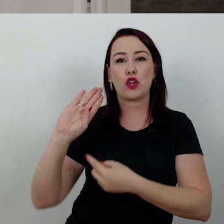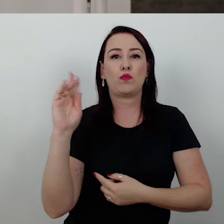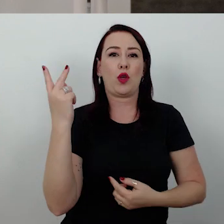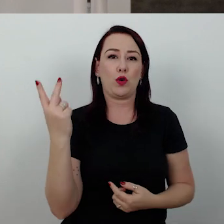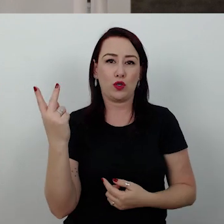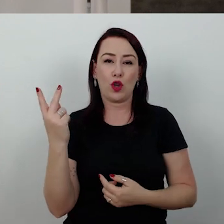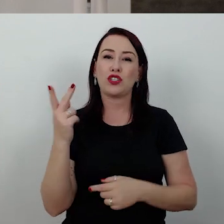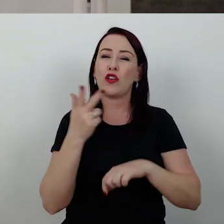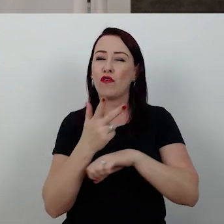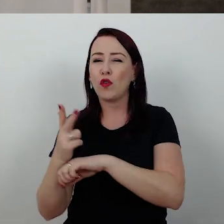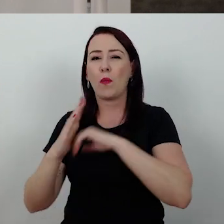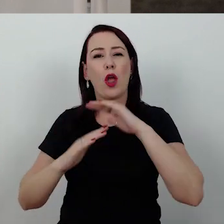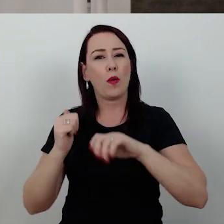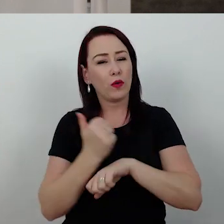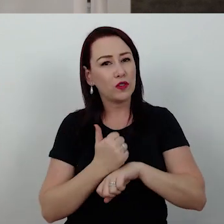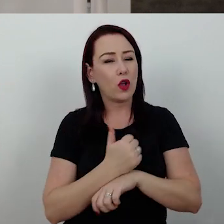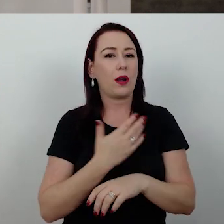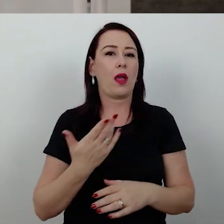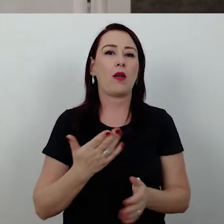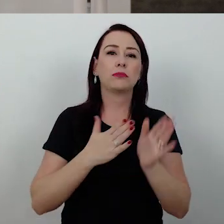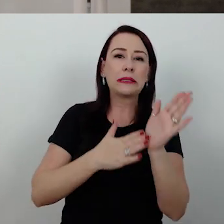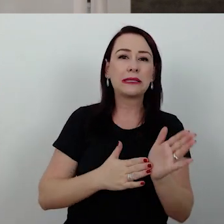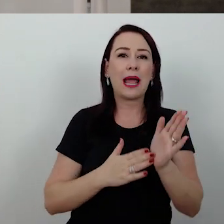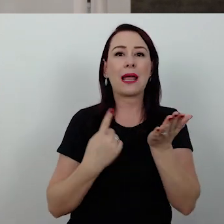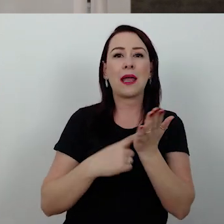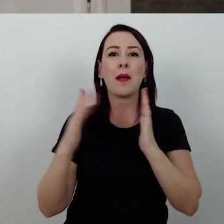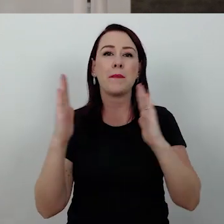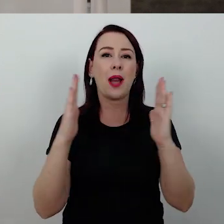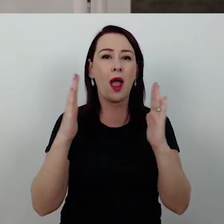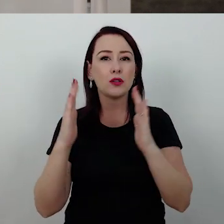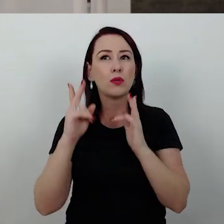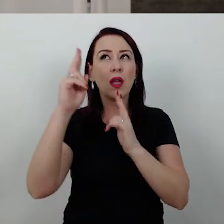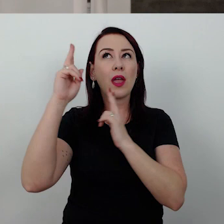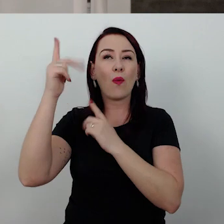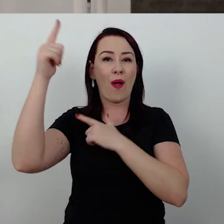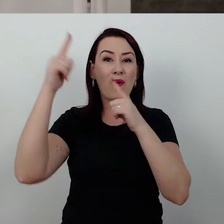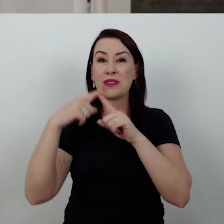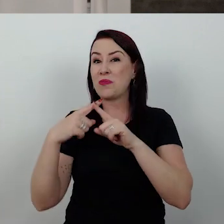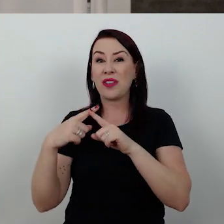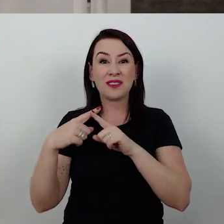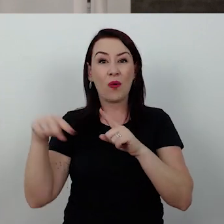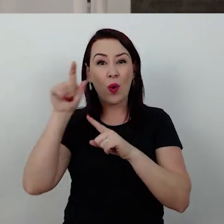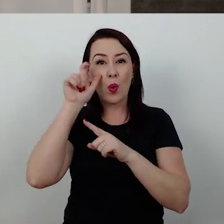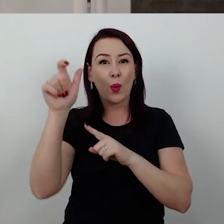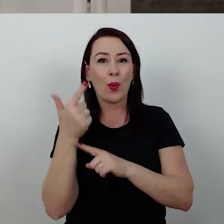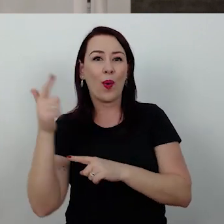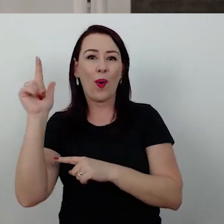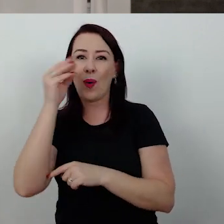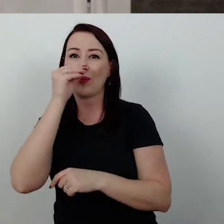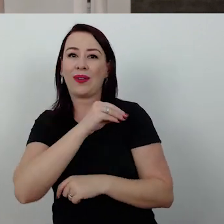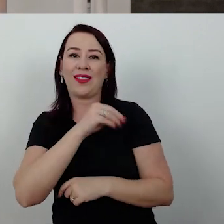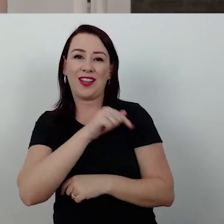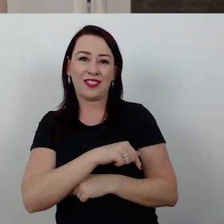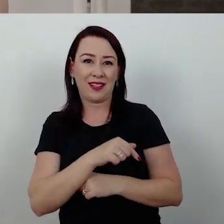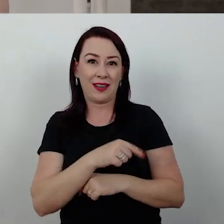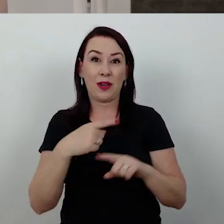forma profissional, né? Dentro de prazos que correspondem à realidade do mercado, porque você pensar